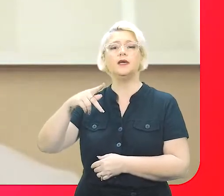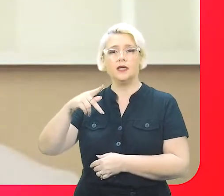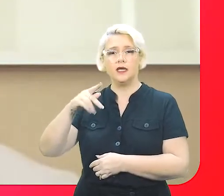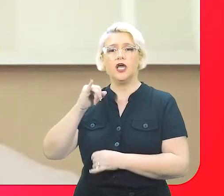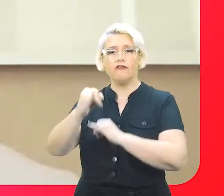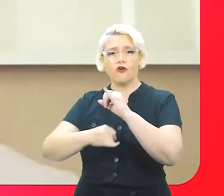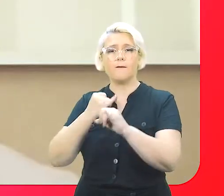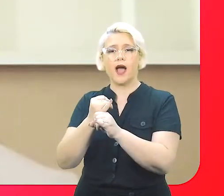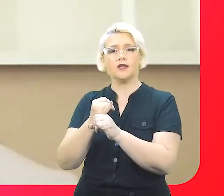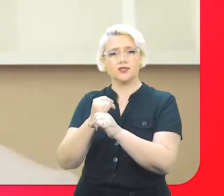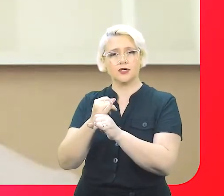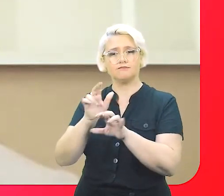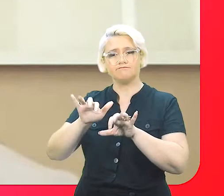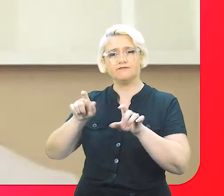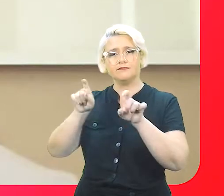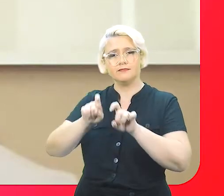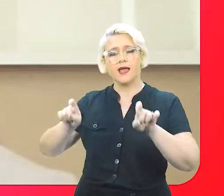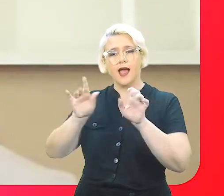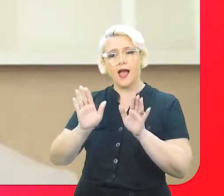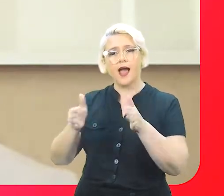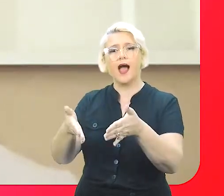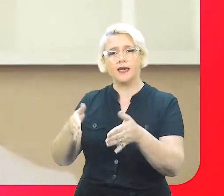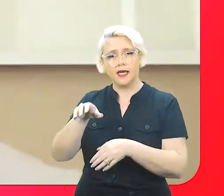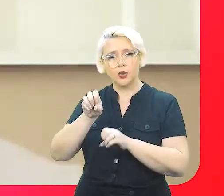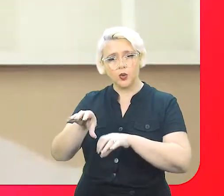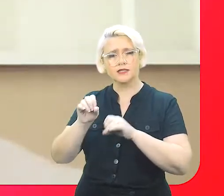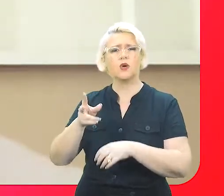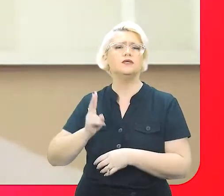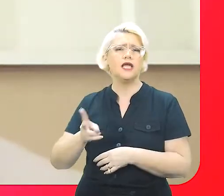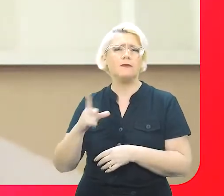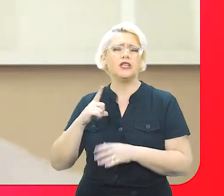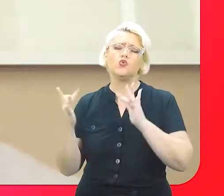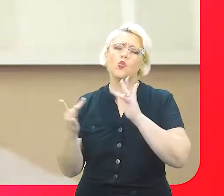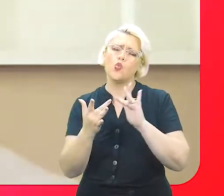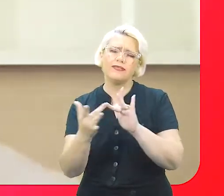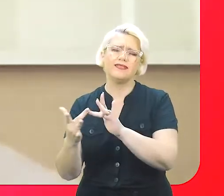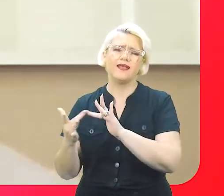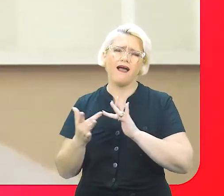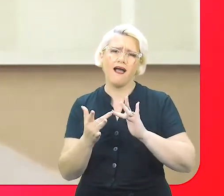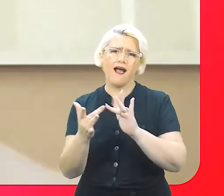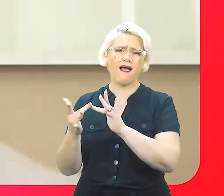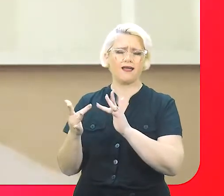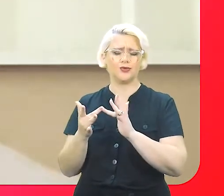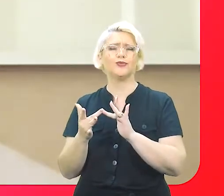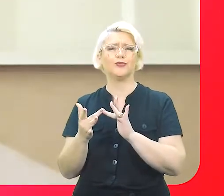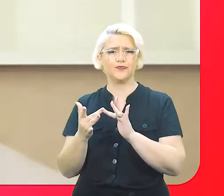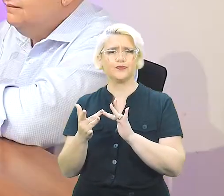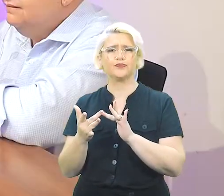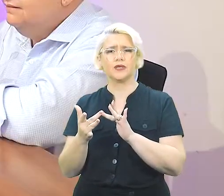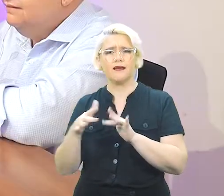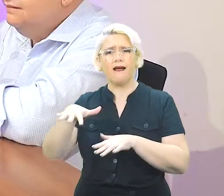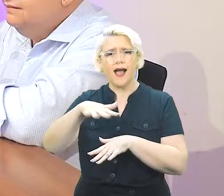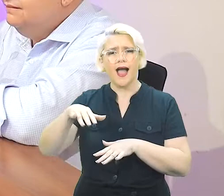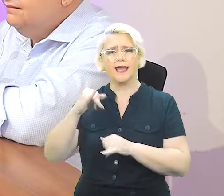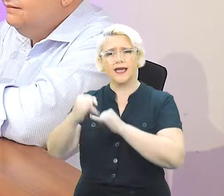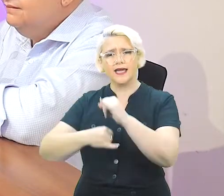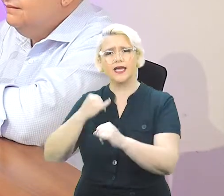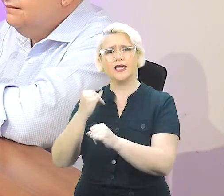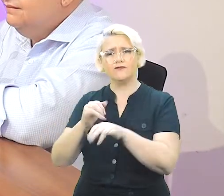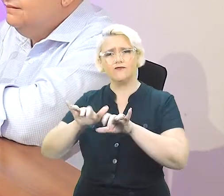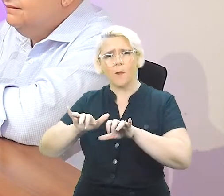aplicada à educação, e eu sempre tive muito contato com informática,